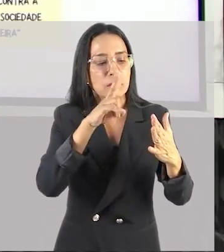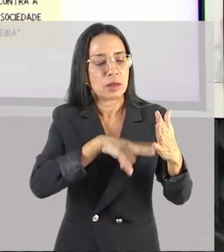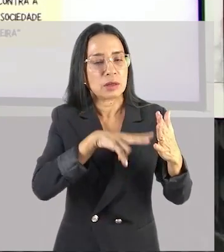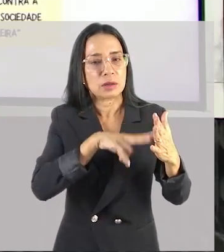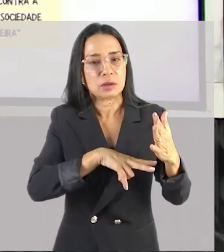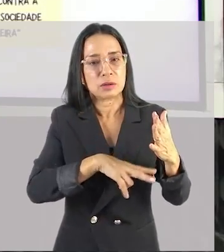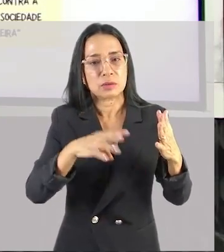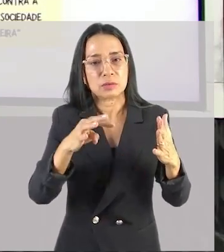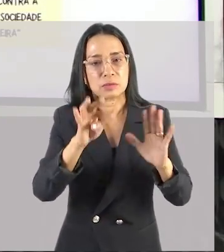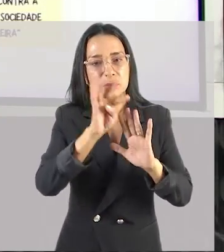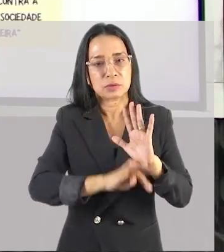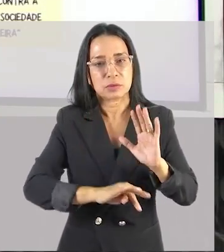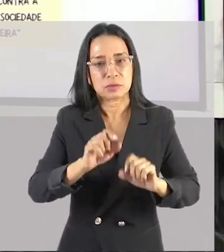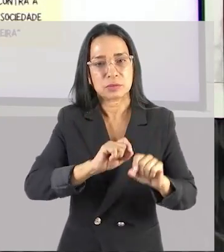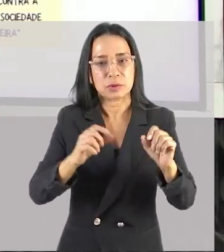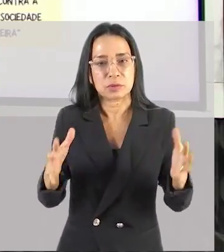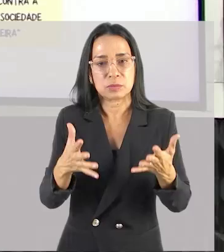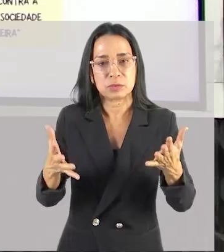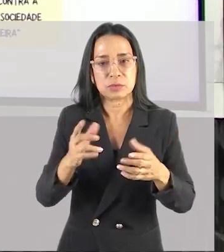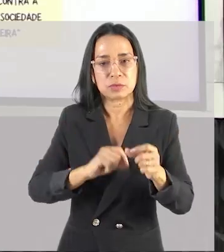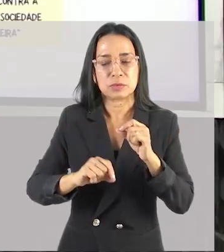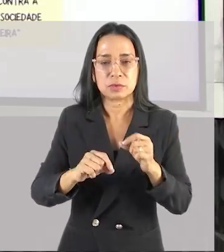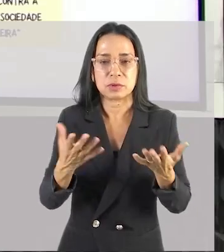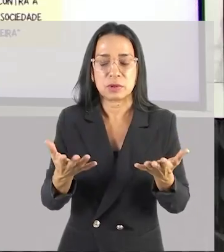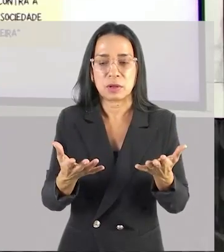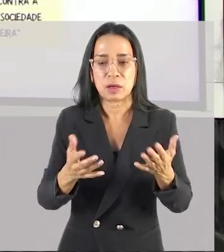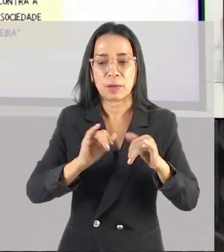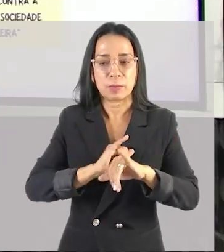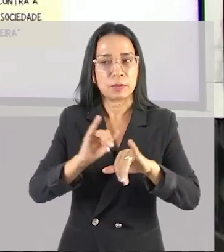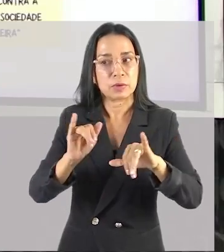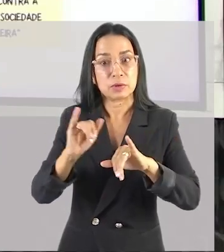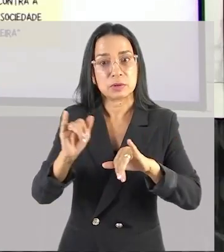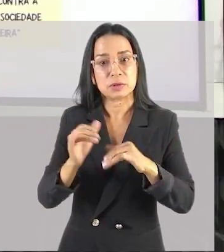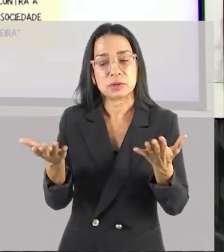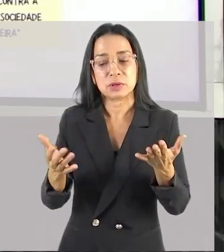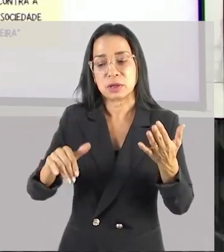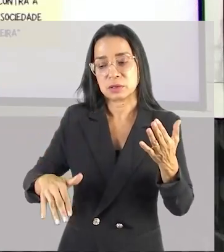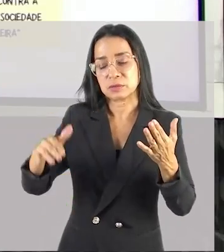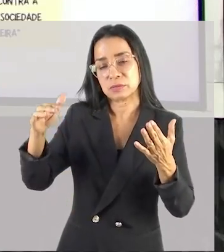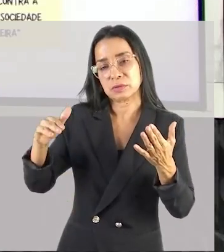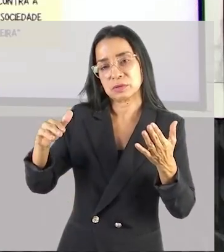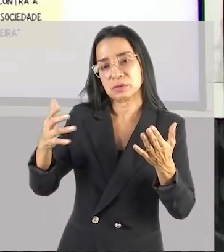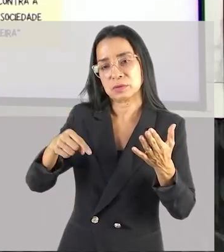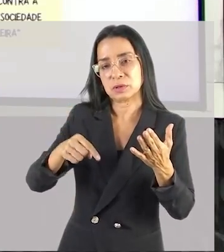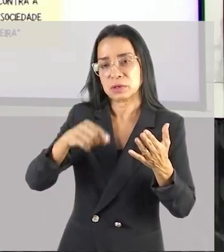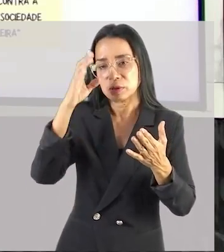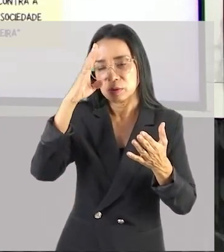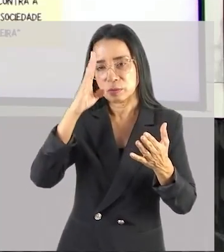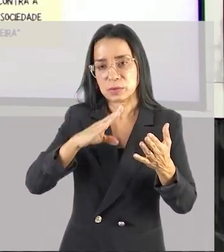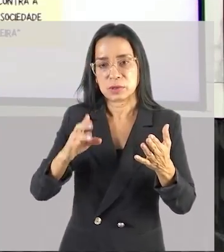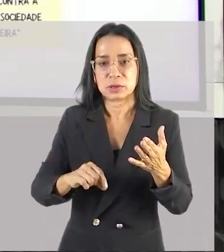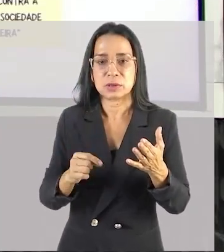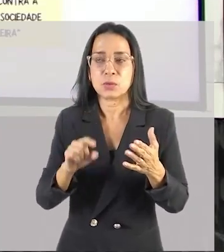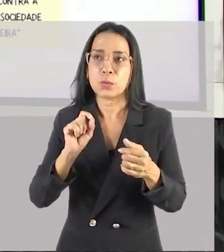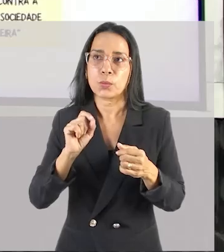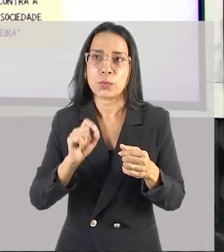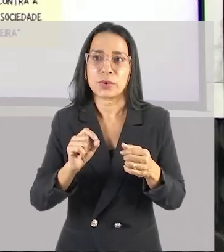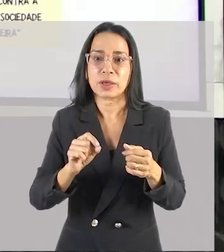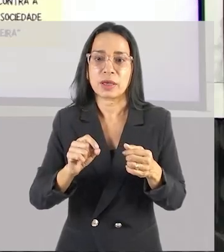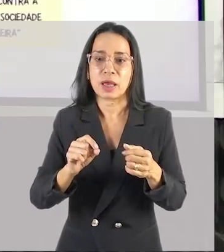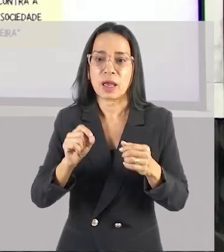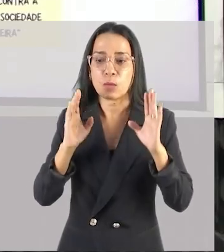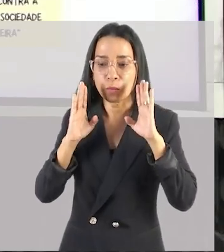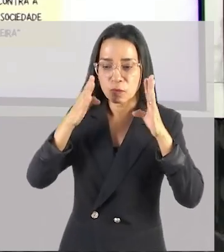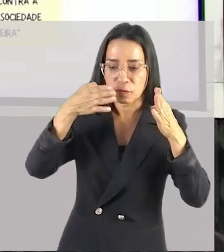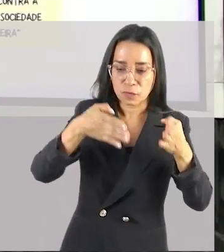motivador, a publicidade infantil em questão no Brasil era a publicidade que é direcionada para as crianças. Por exemplo, uma